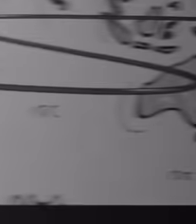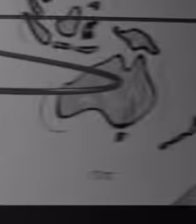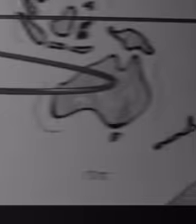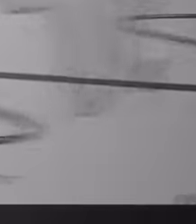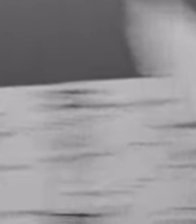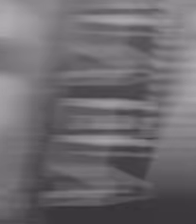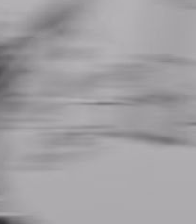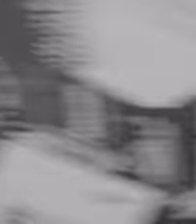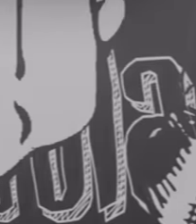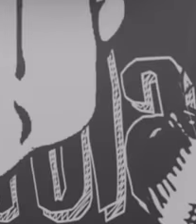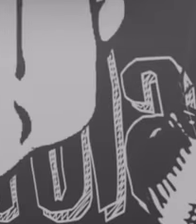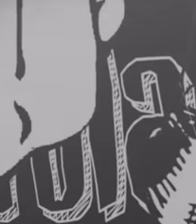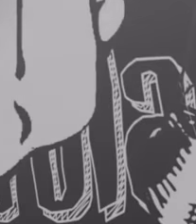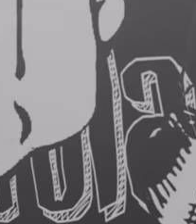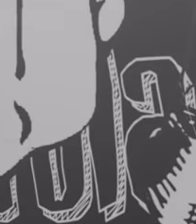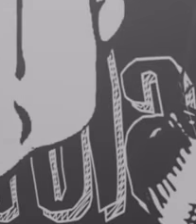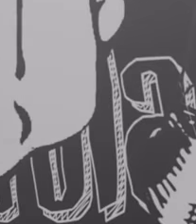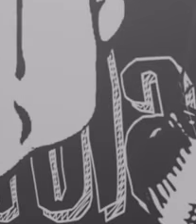E aí